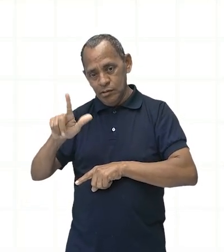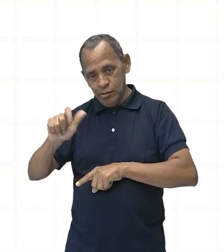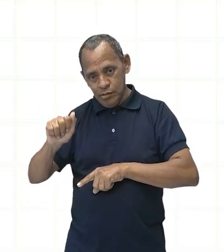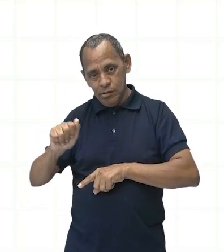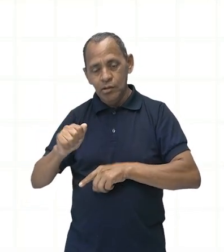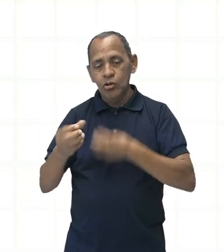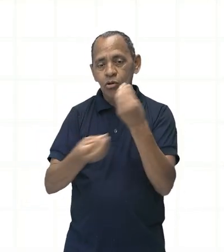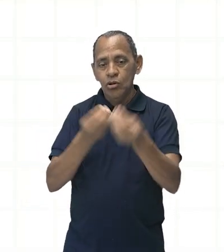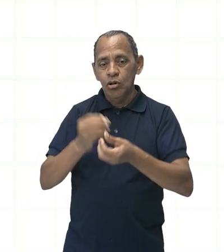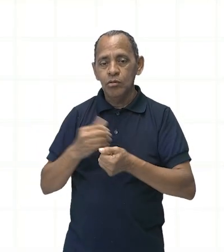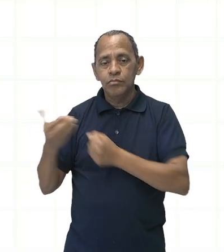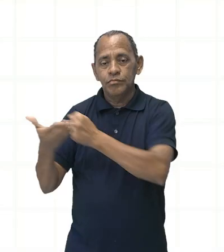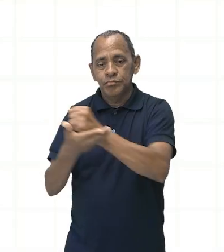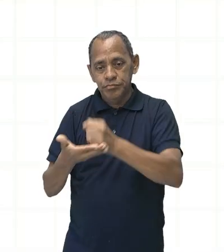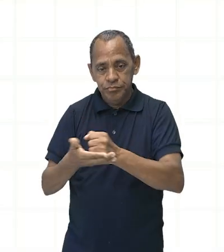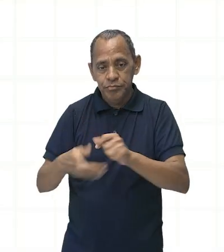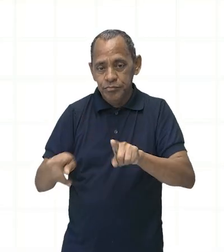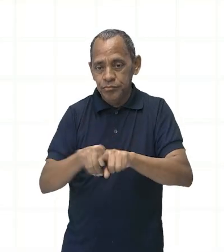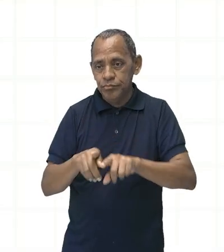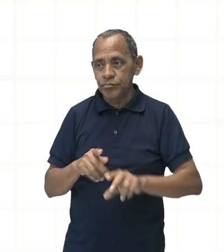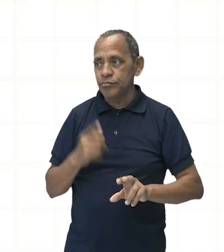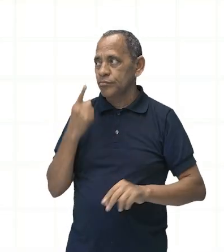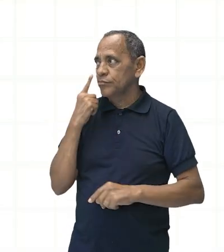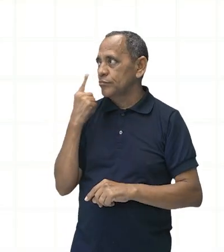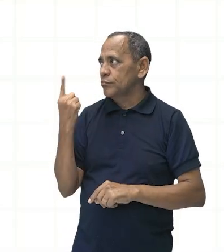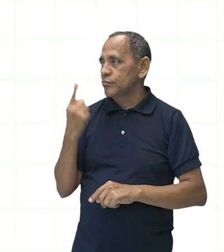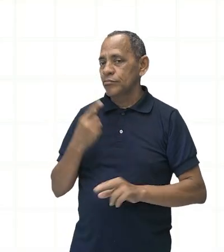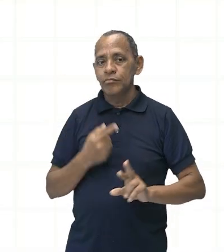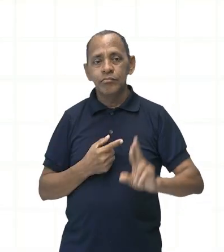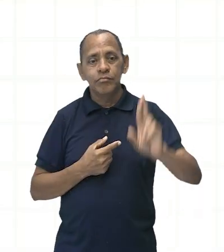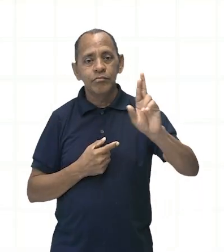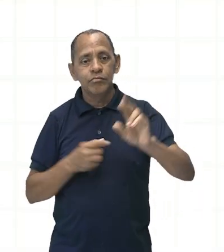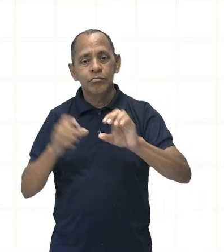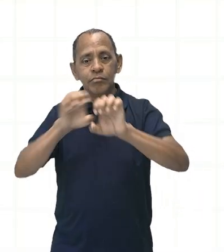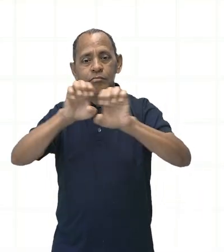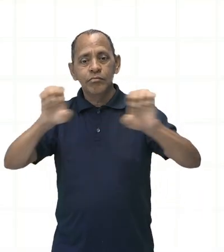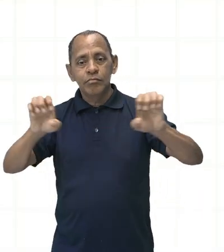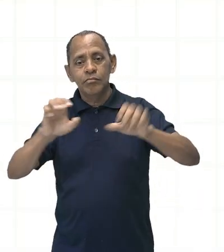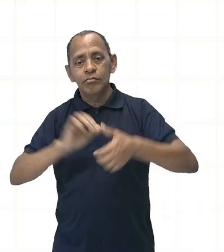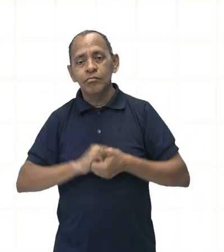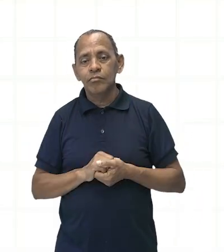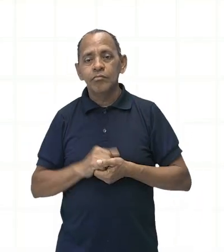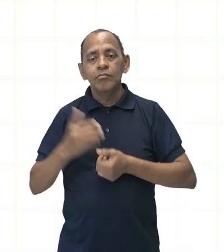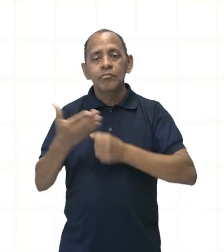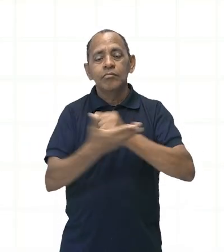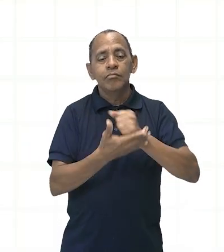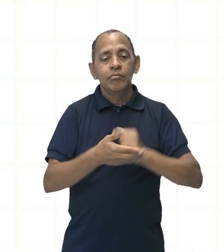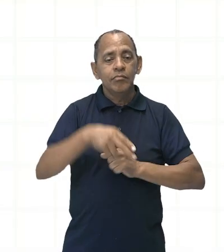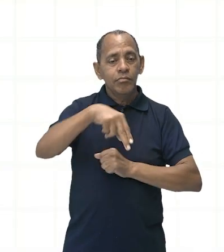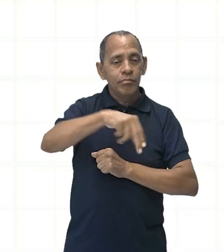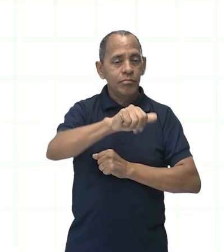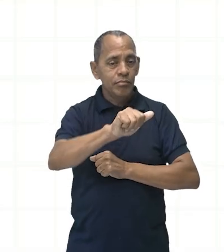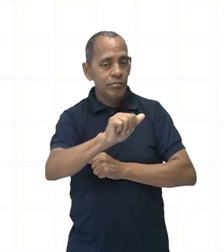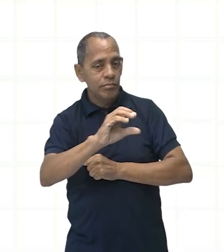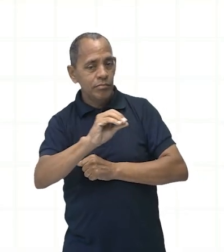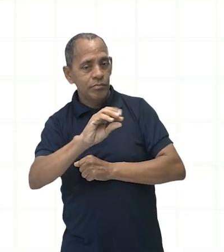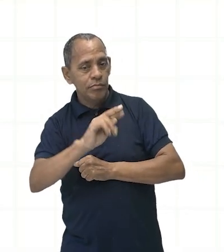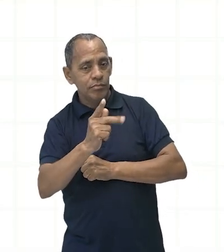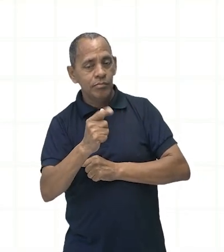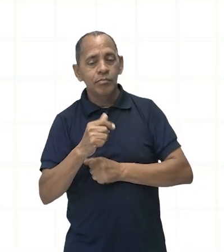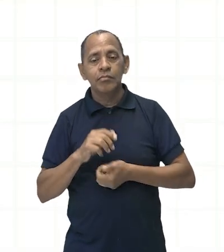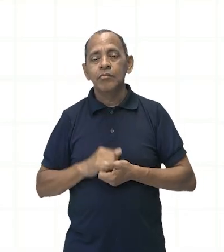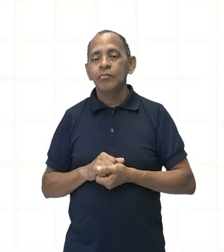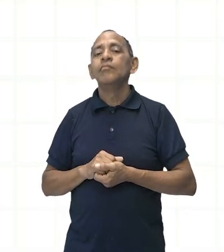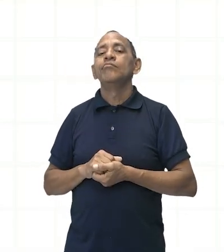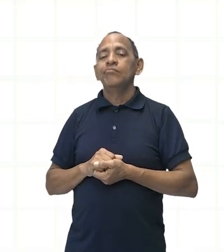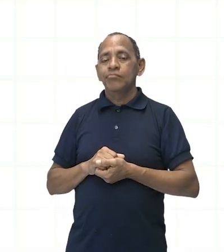consideração a nossa base, representado aqui na nossa fórmula. Essa base, o NaOH, é o hidróxido